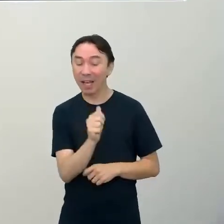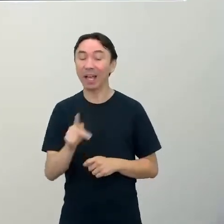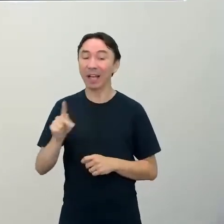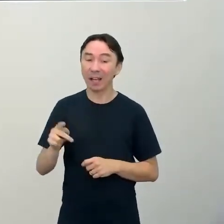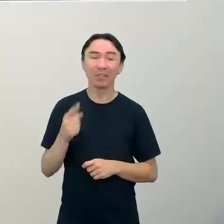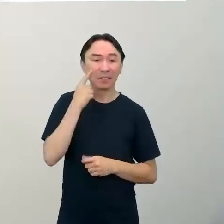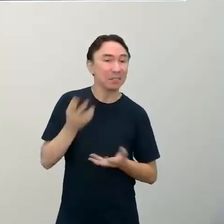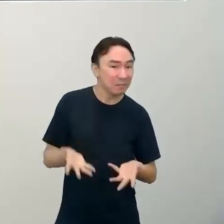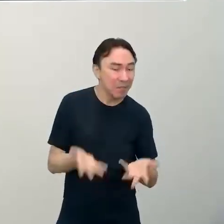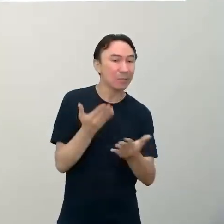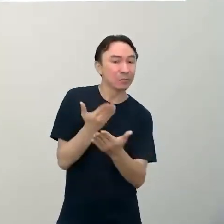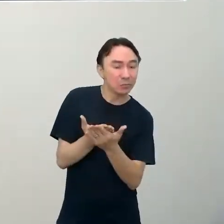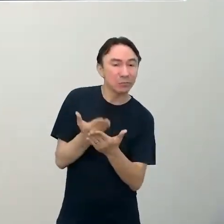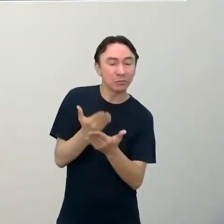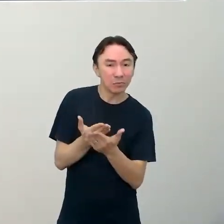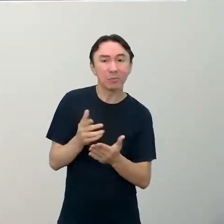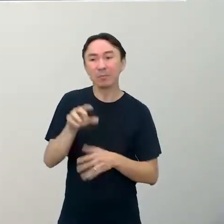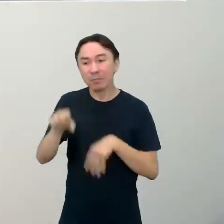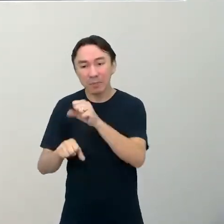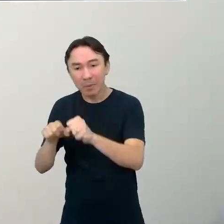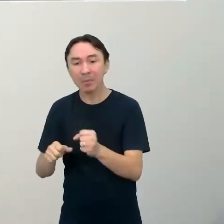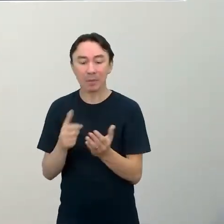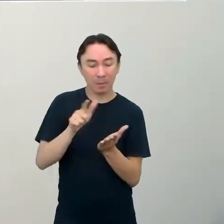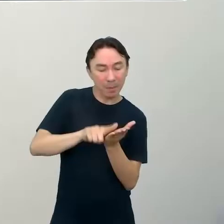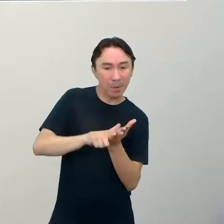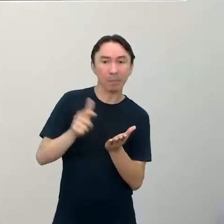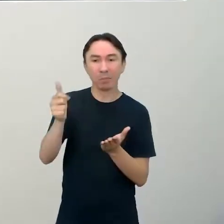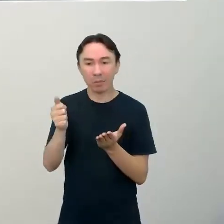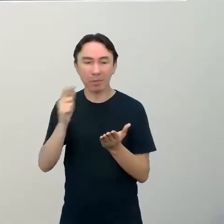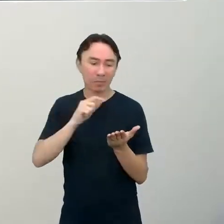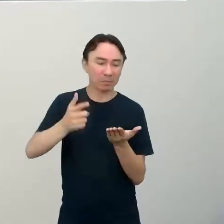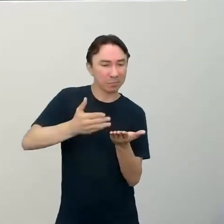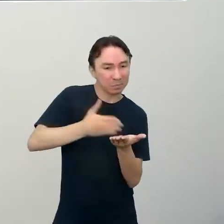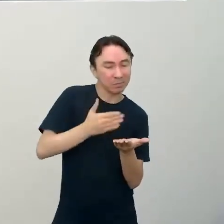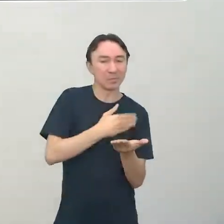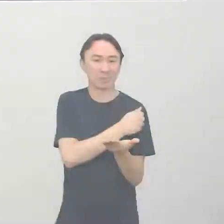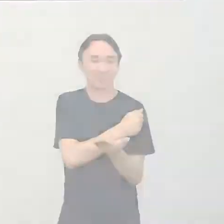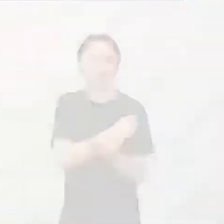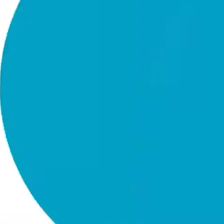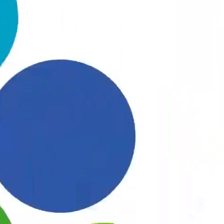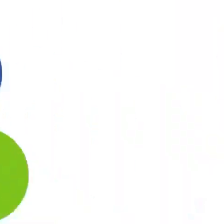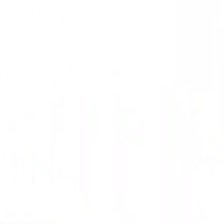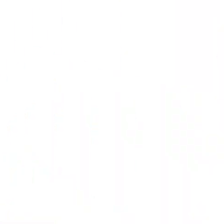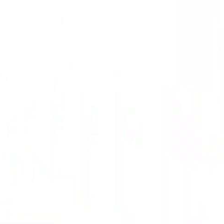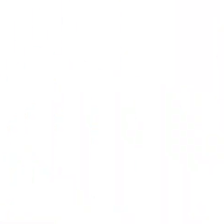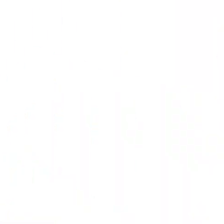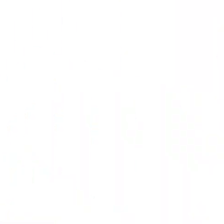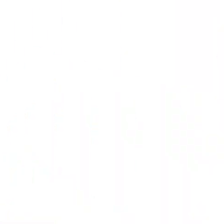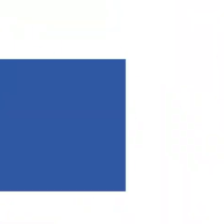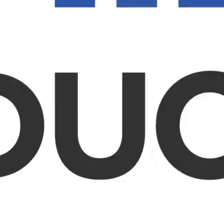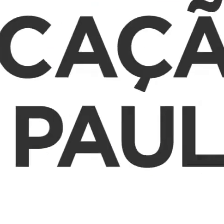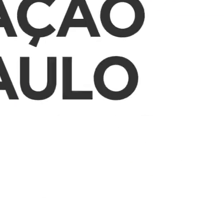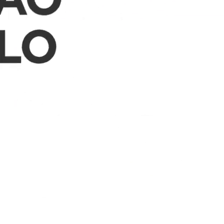seus materiais e anotem aí as coisas que a gente vai falar aqui. Até já!